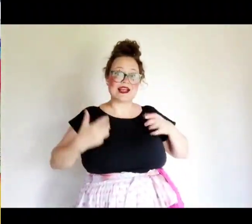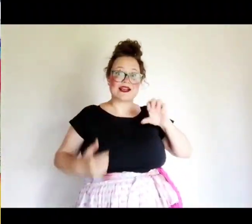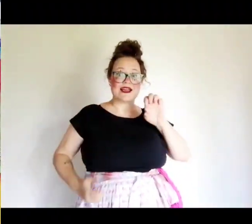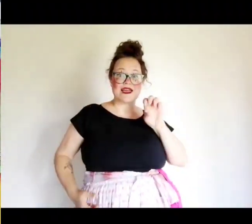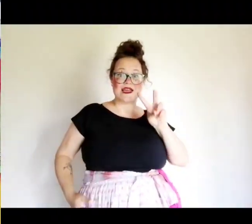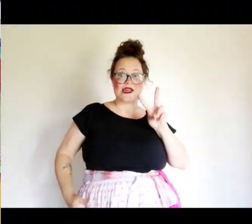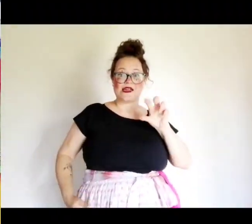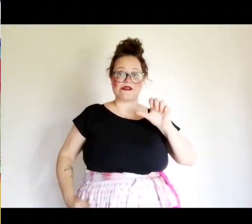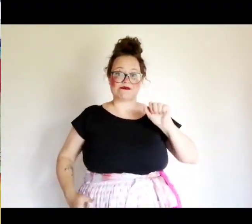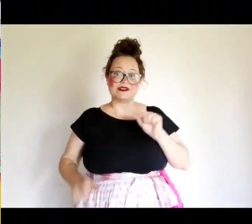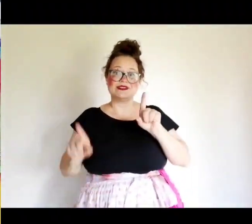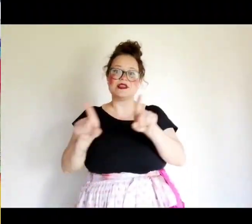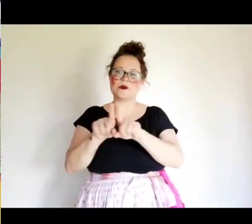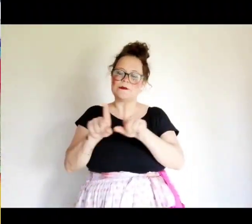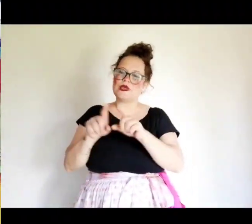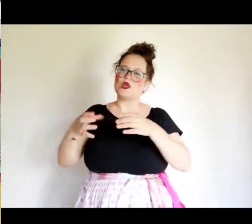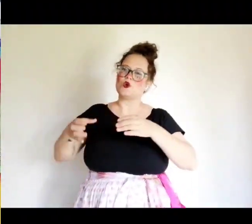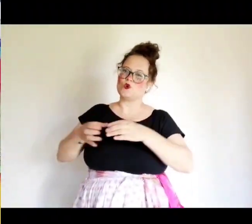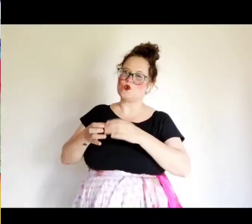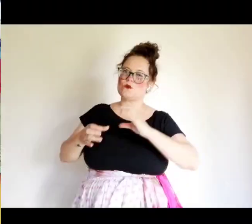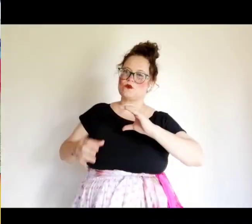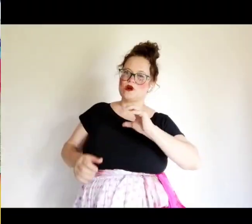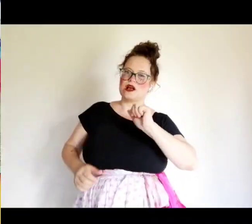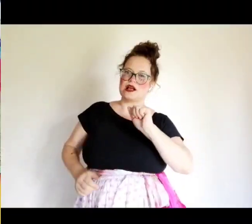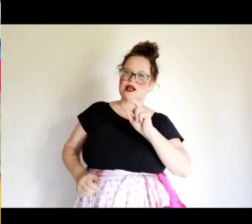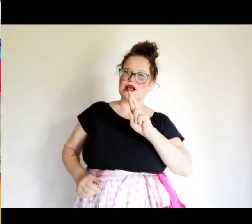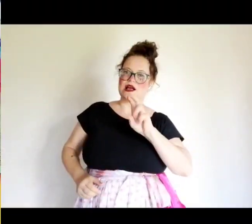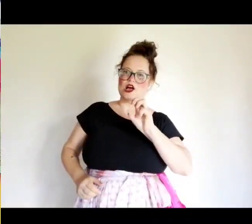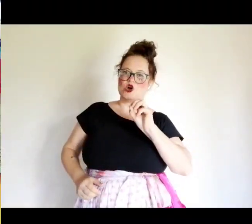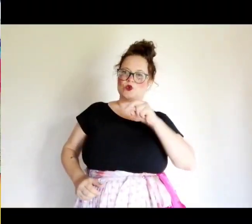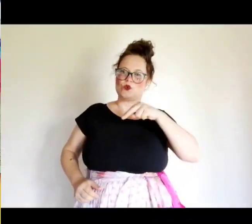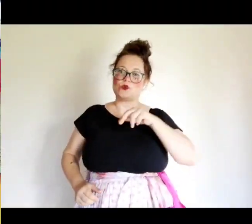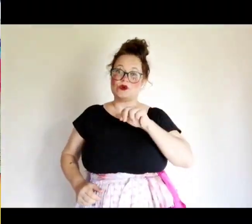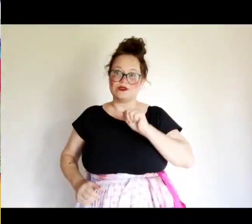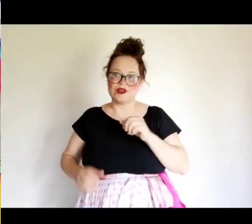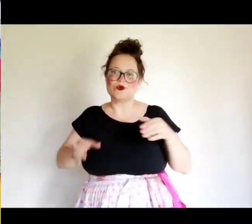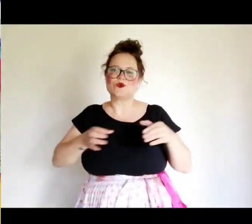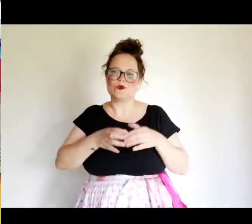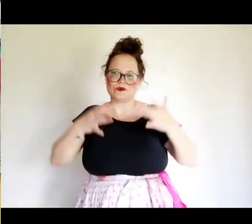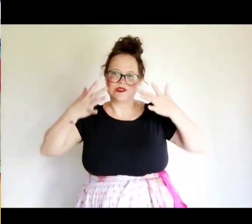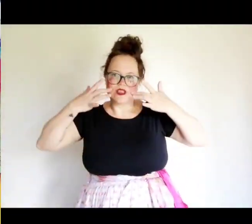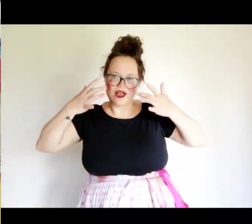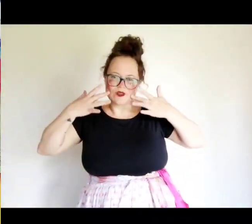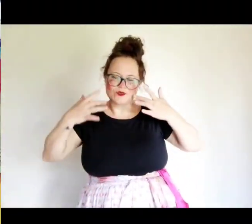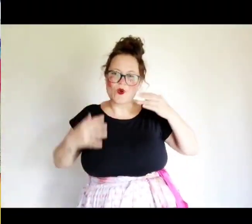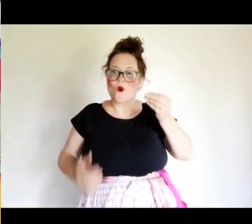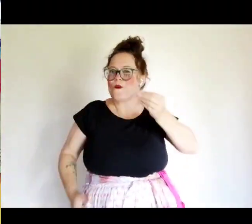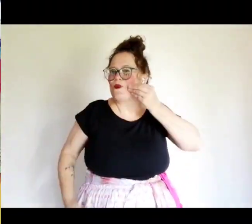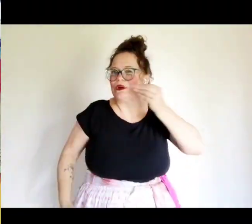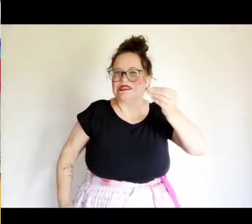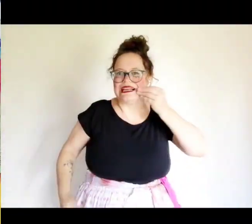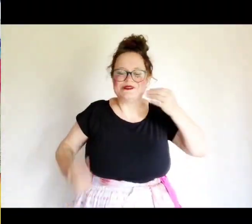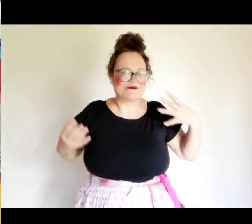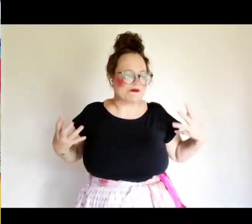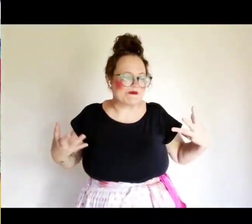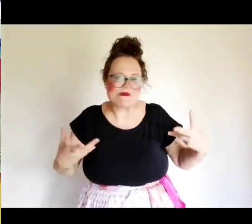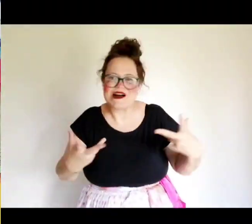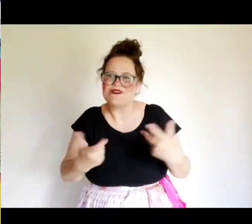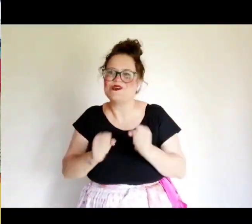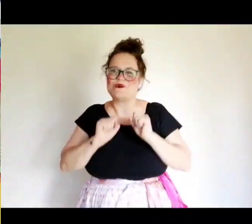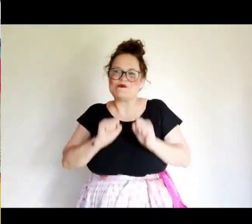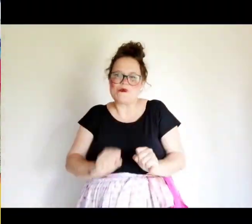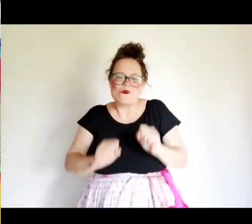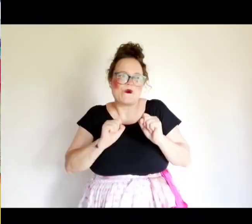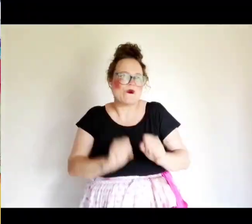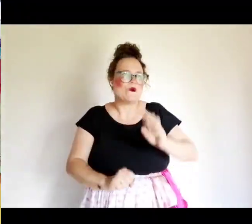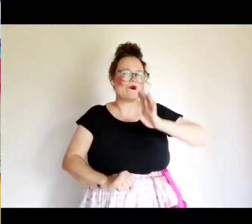Pepper e o pessoal da Carona Cia de Teatro. Foi uma oportunidade muito boa porque eu pude conhecer